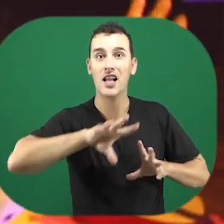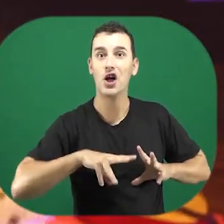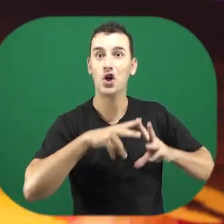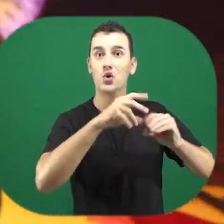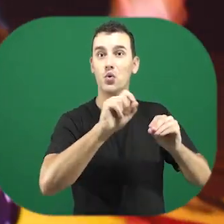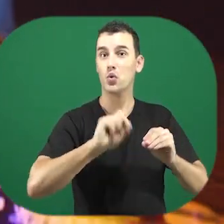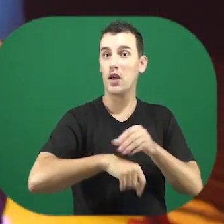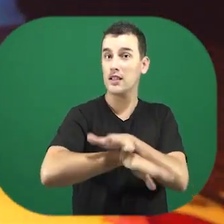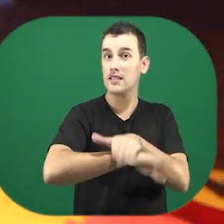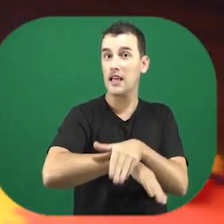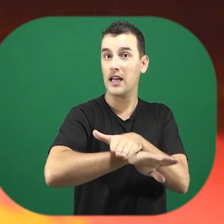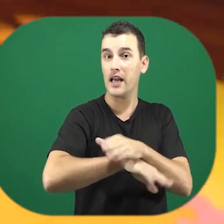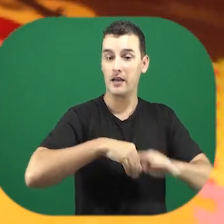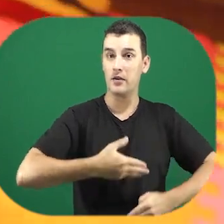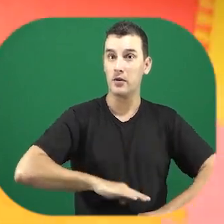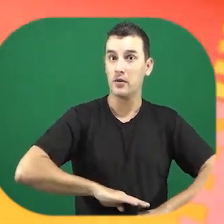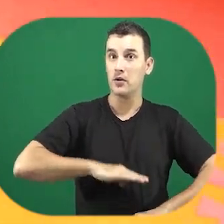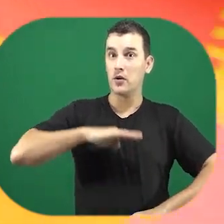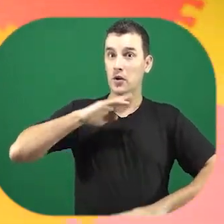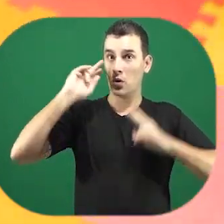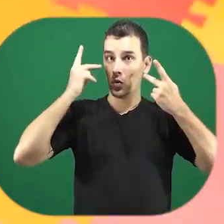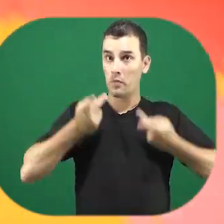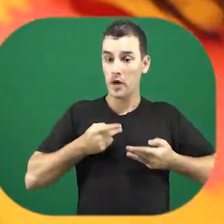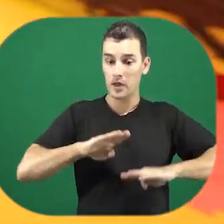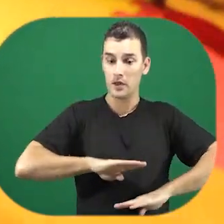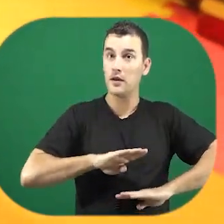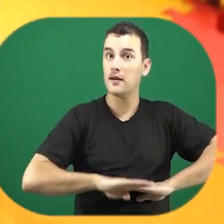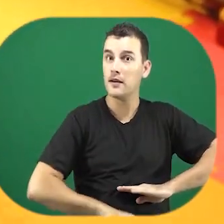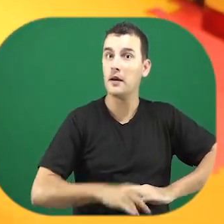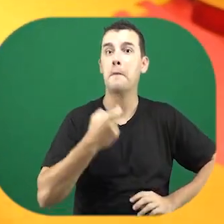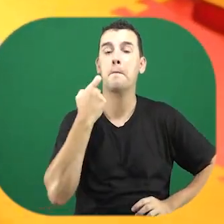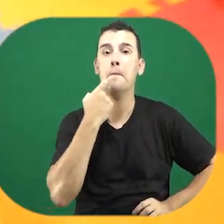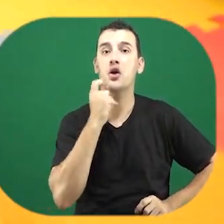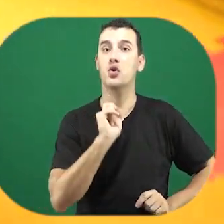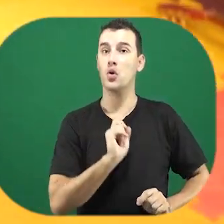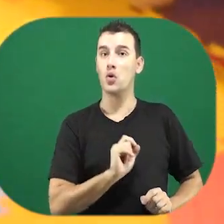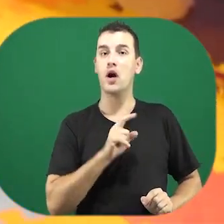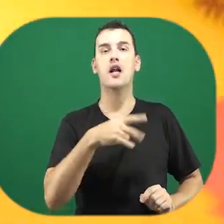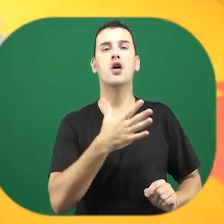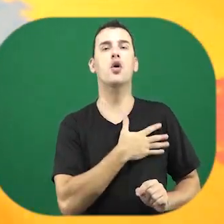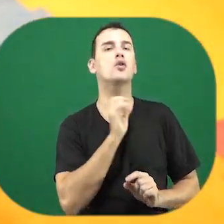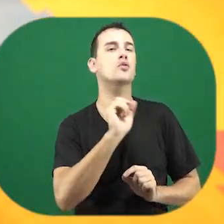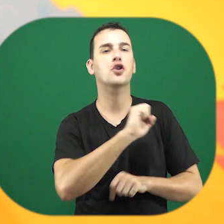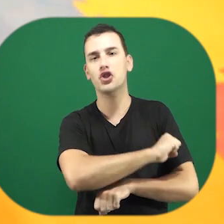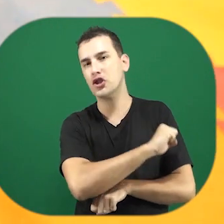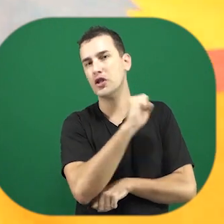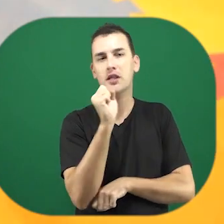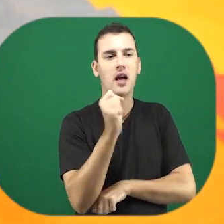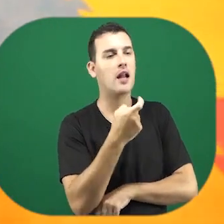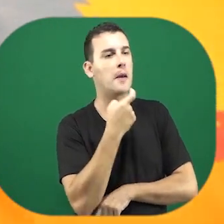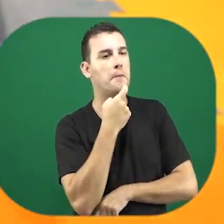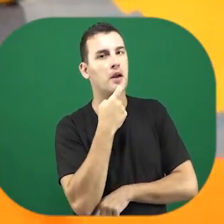Metade humanas, metade peixe. As sereias gostavam de ficar no palácio perto da janela. As